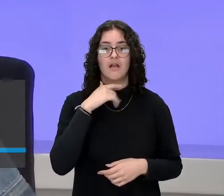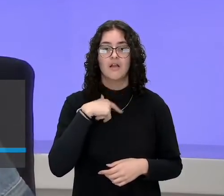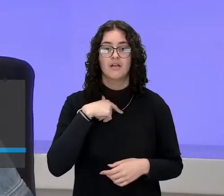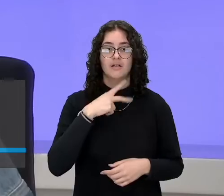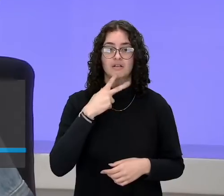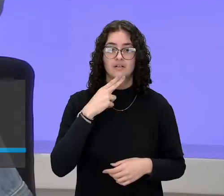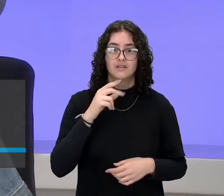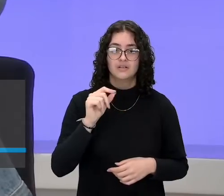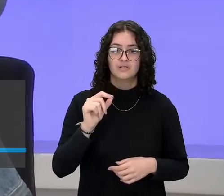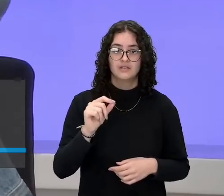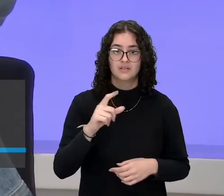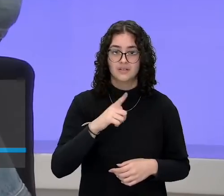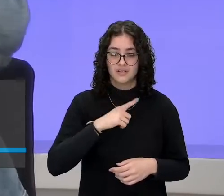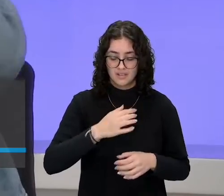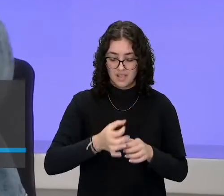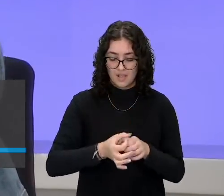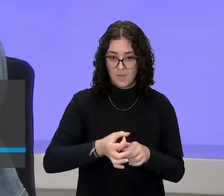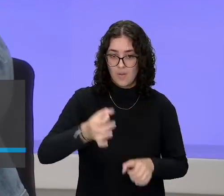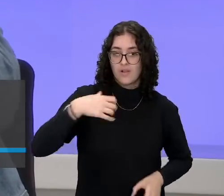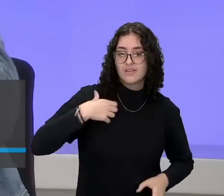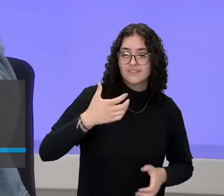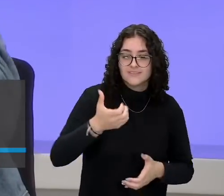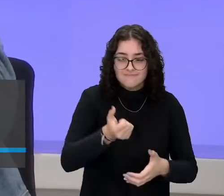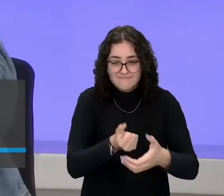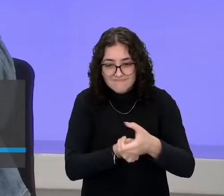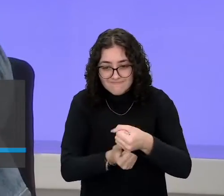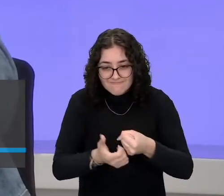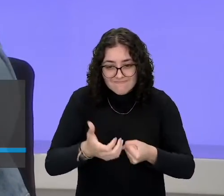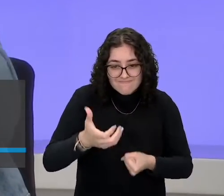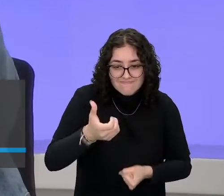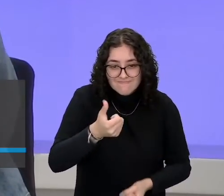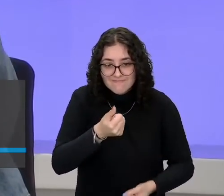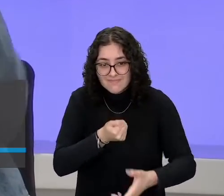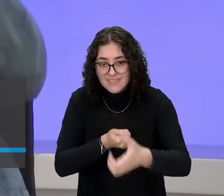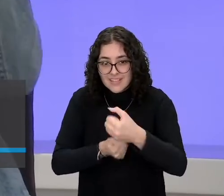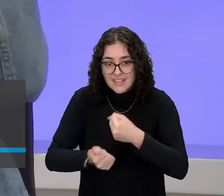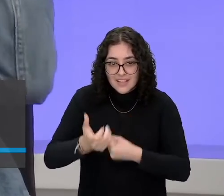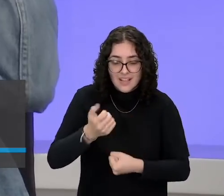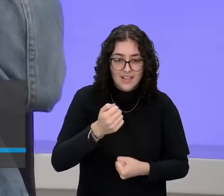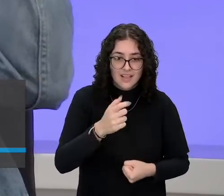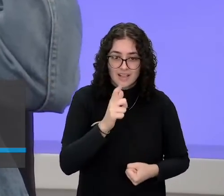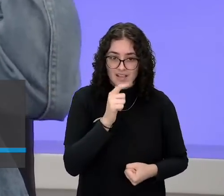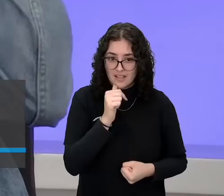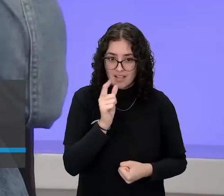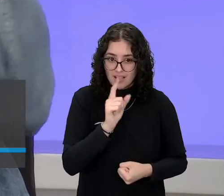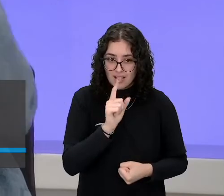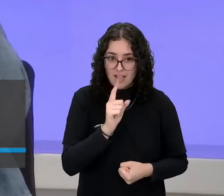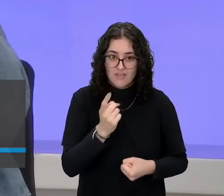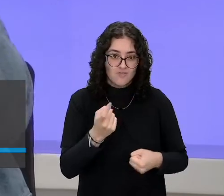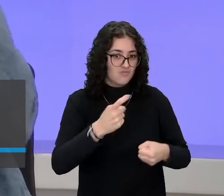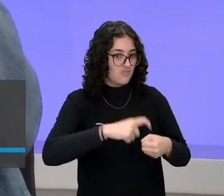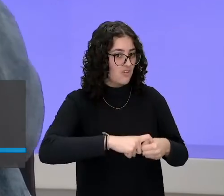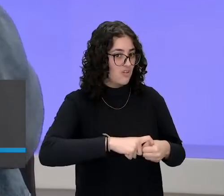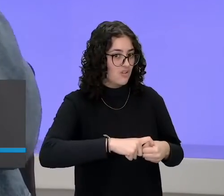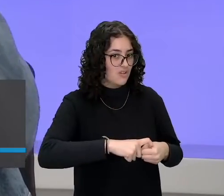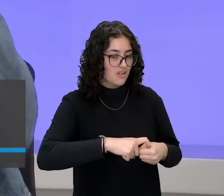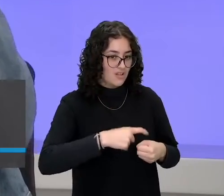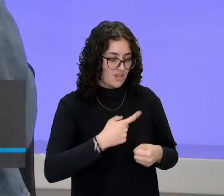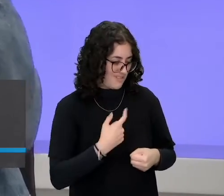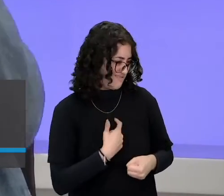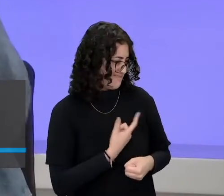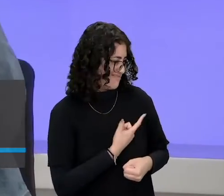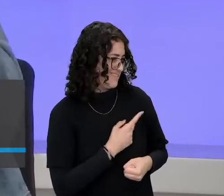gente ia segurando numa cordinha, eu lembro até hoje. Quem não quer se molhar, pode dar meia volta e voltar tudo. Eu falei, voltar